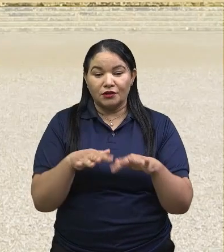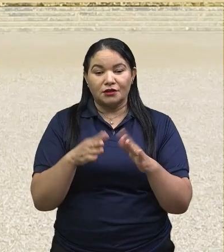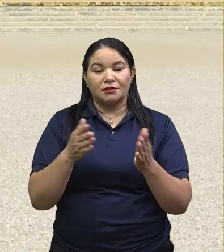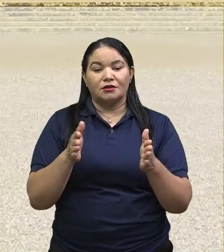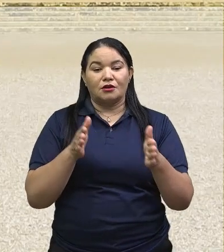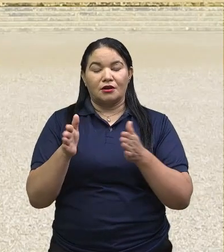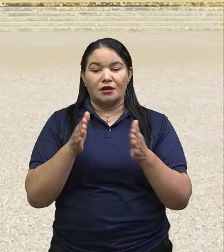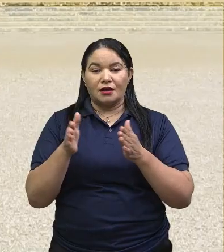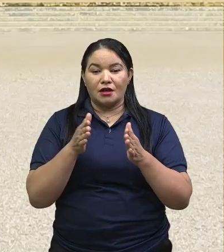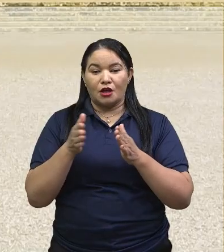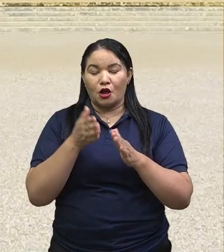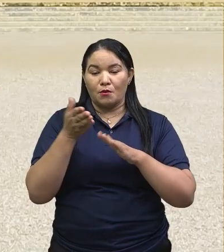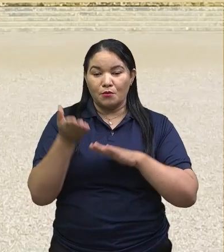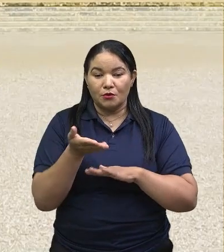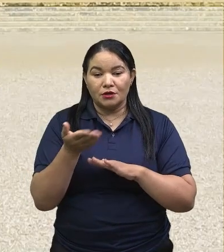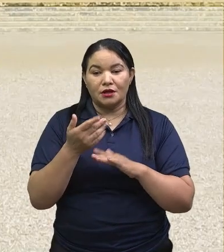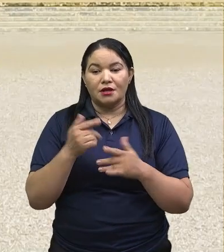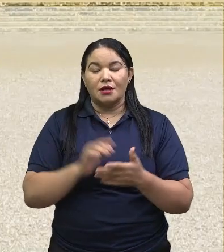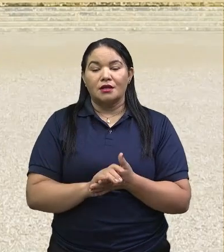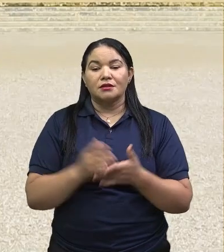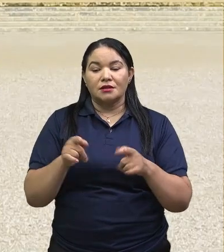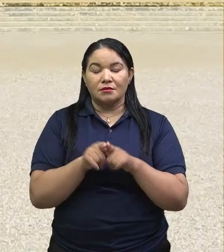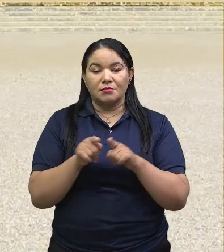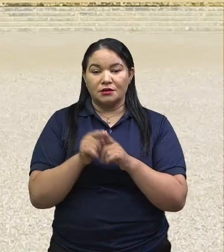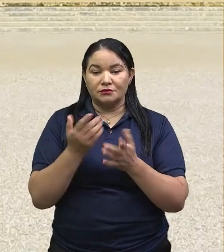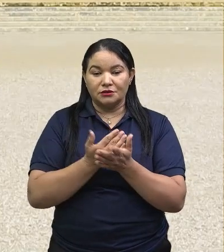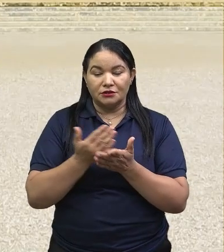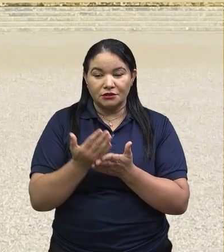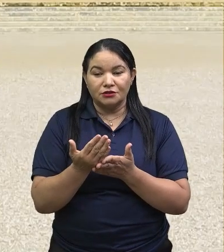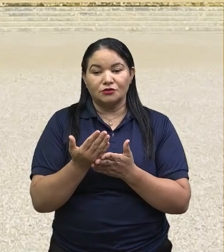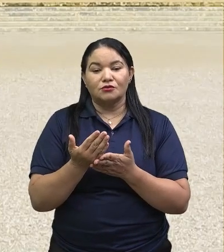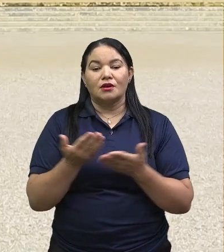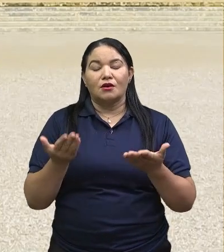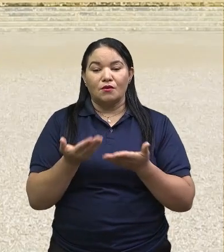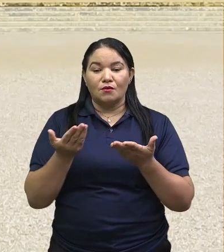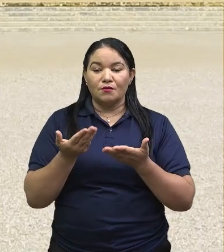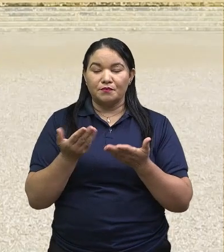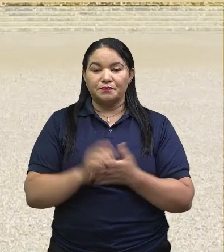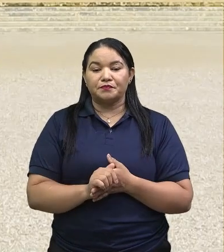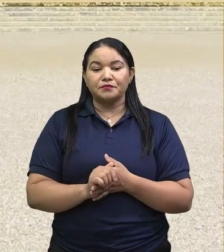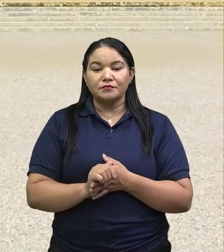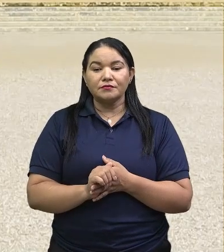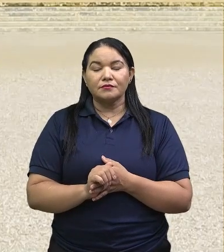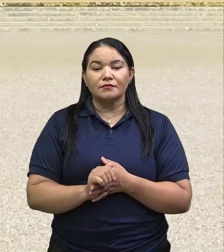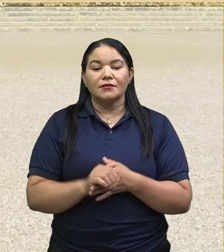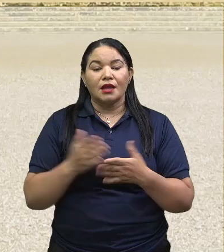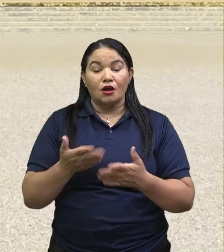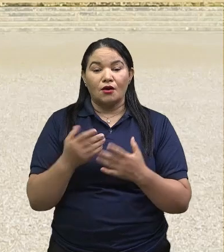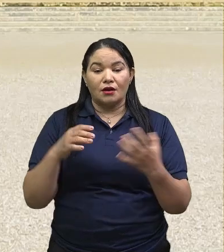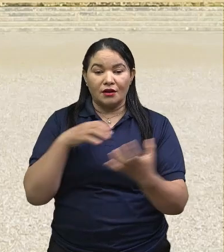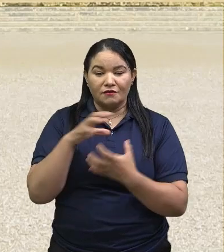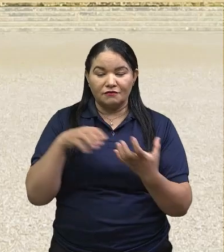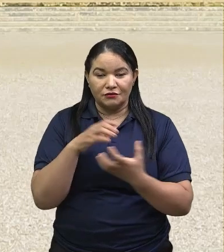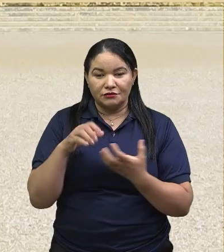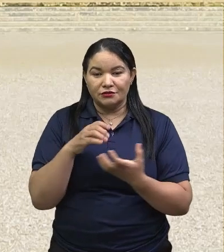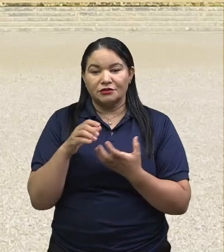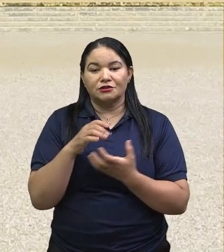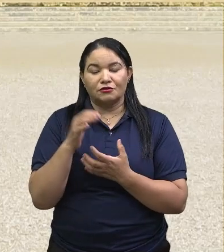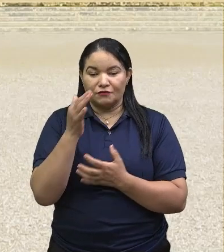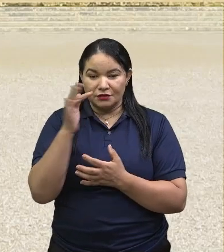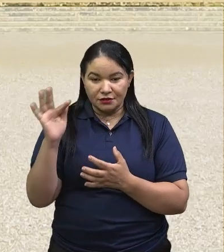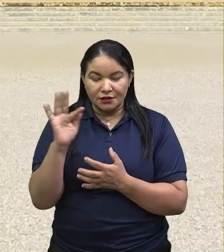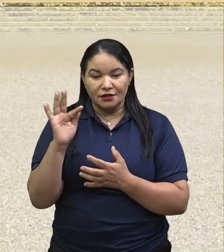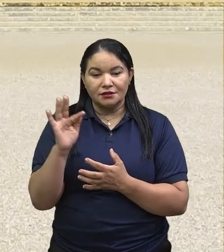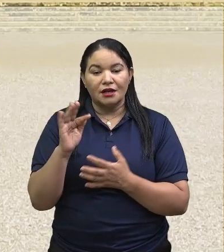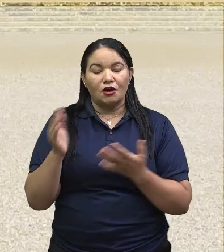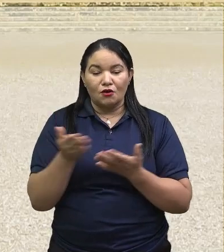Era Moderna e o início da Idade Contemporânea. Estamos falando aqui da Revolução Francesa, né? Por isso